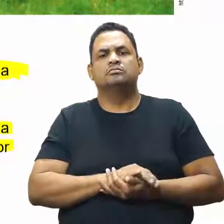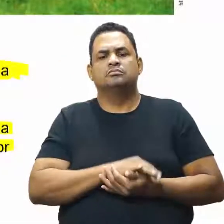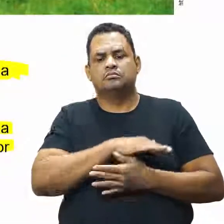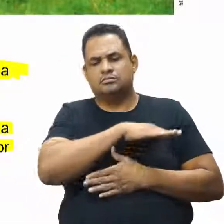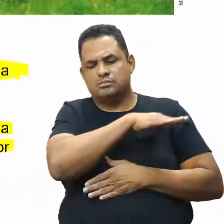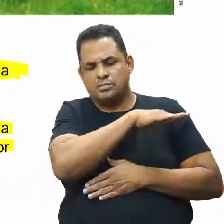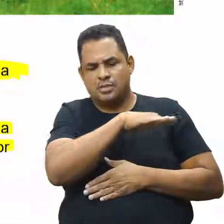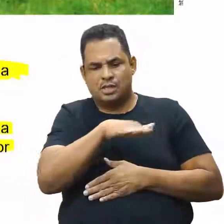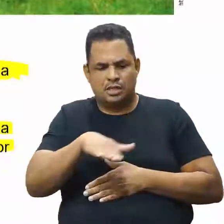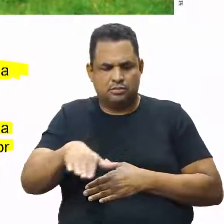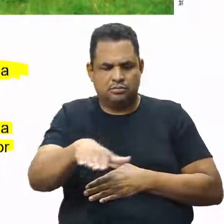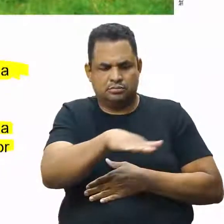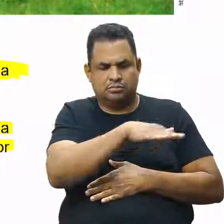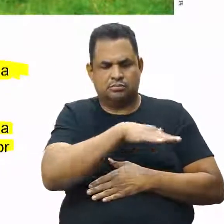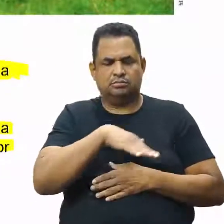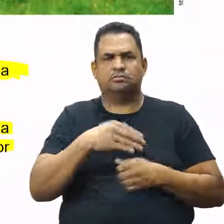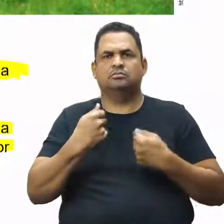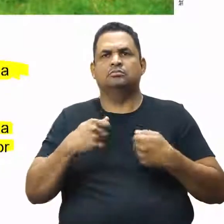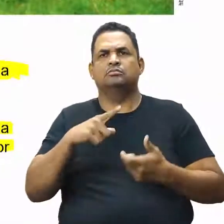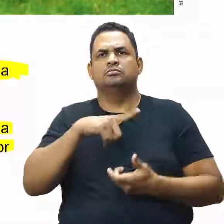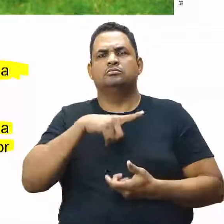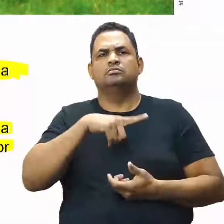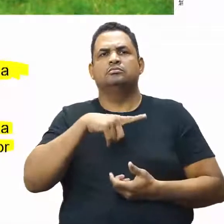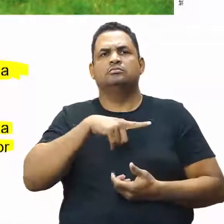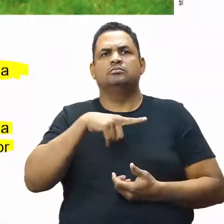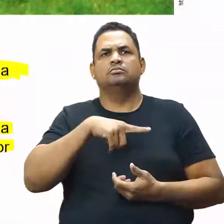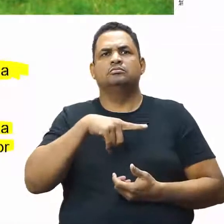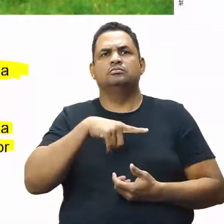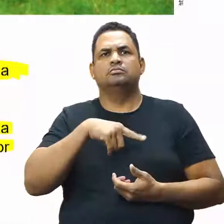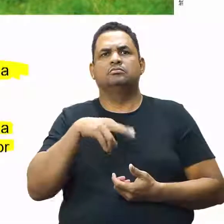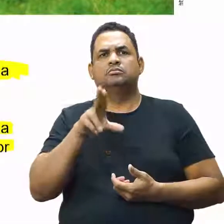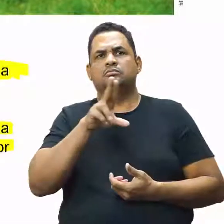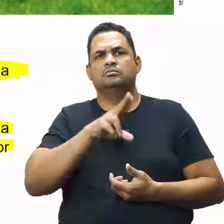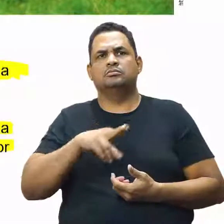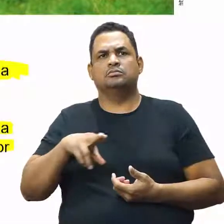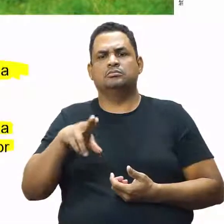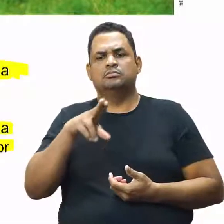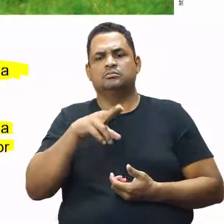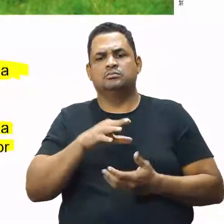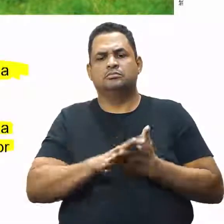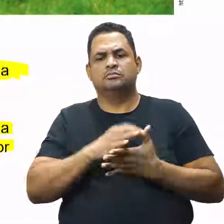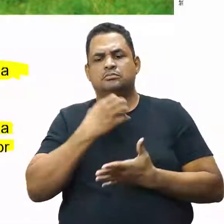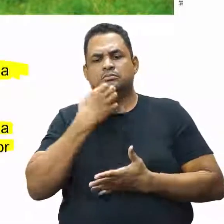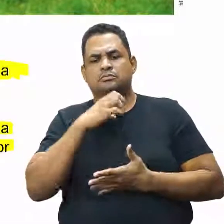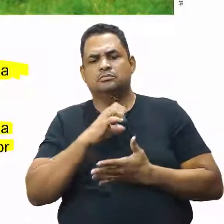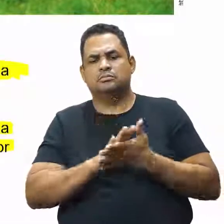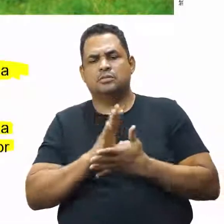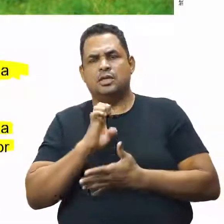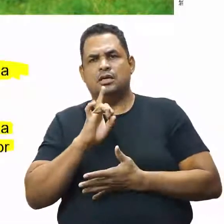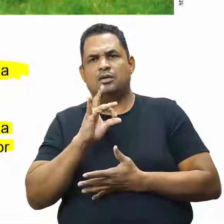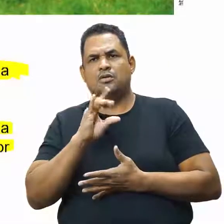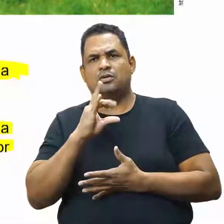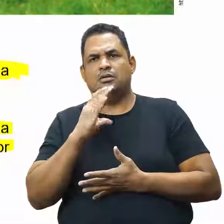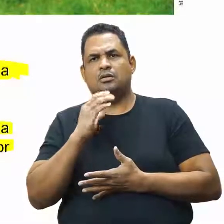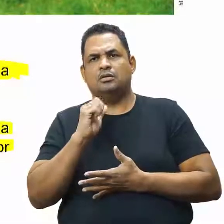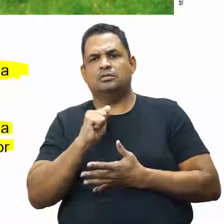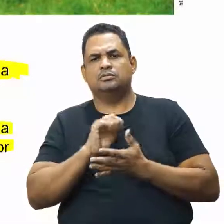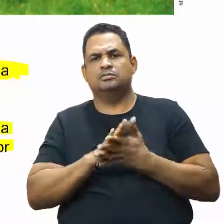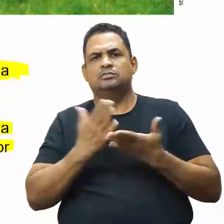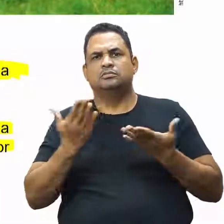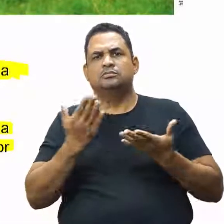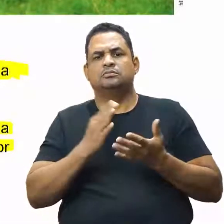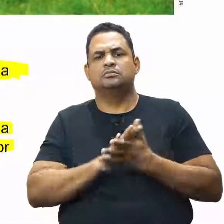área geográfica, nós podemos ter aí também a utilização da energia eólica, a utilização de